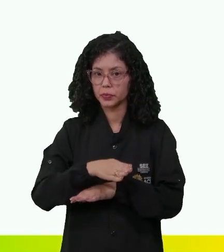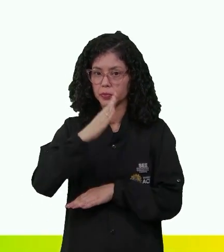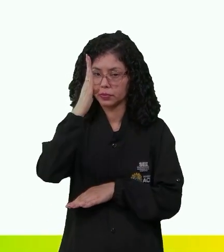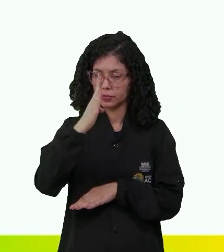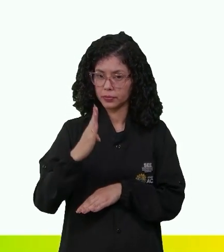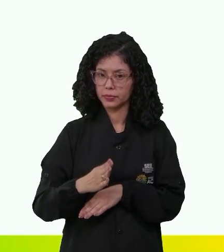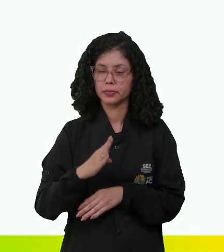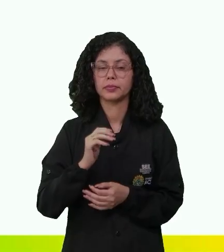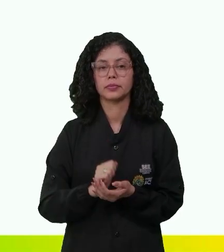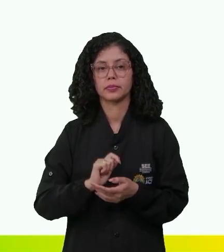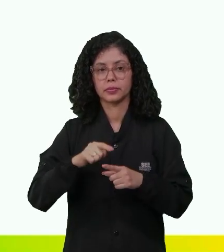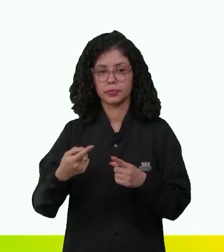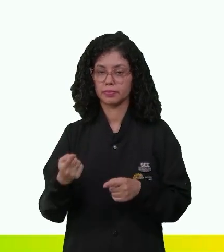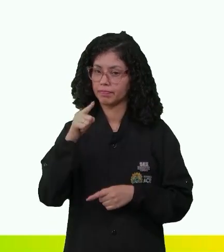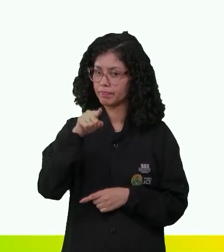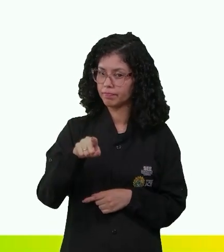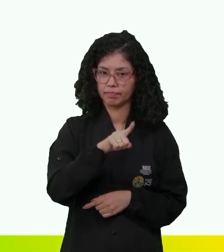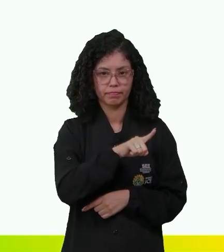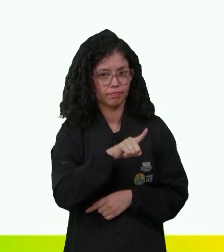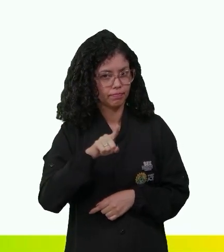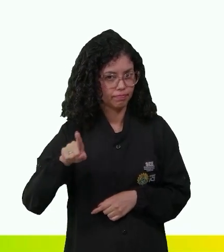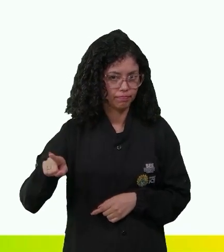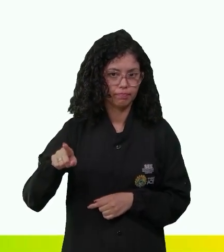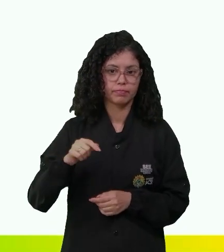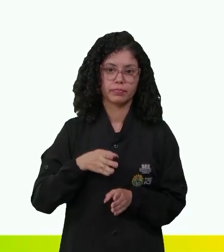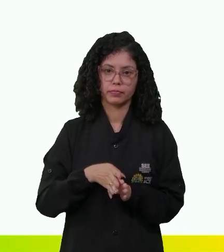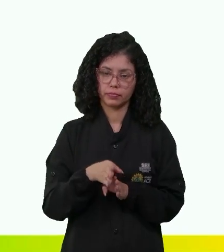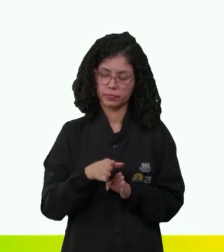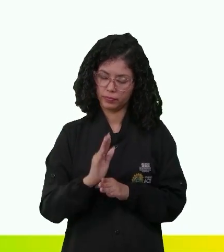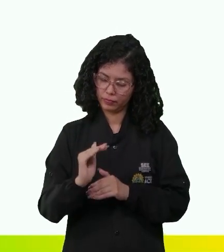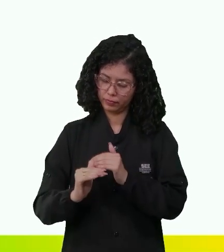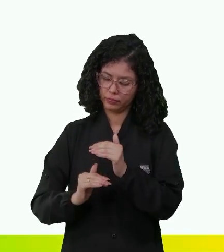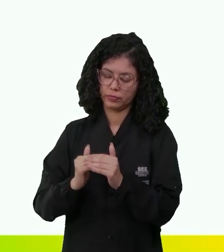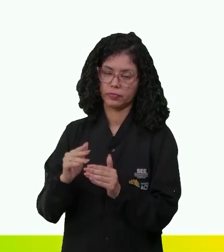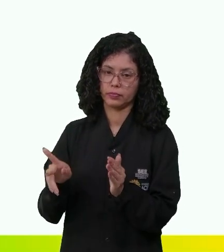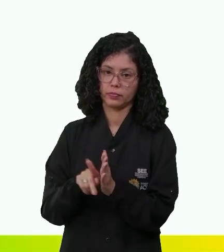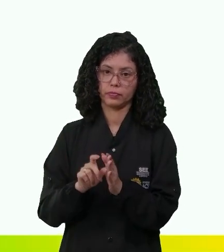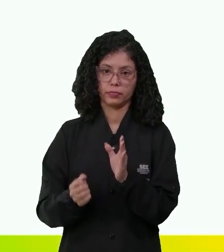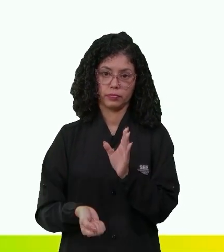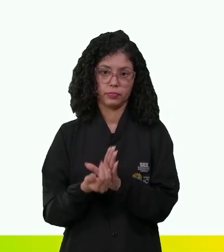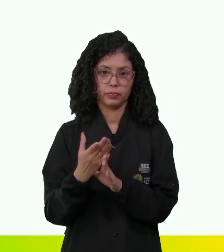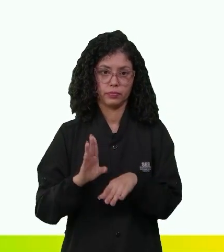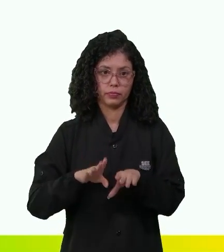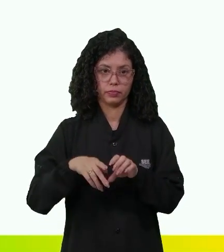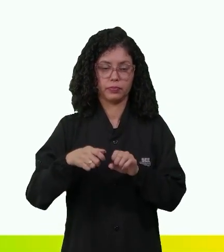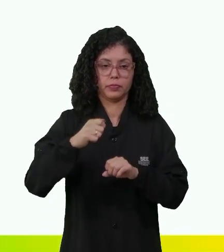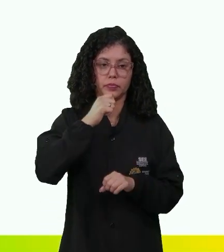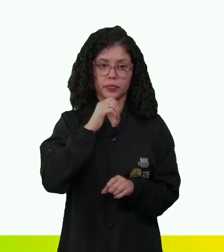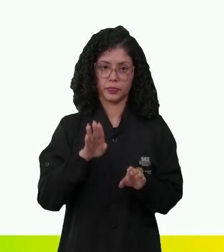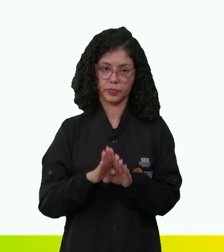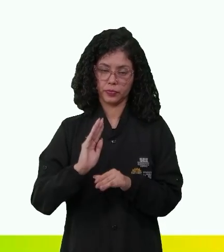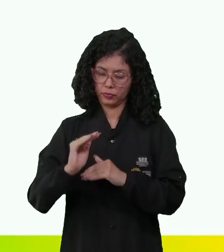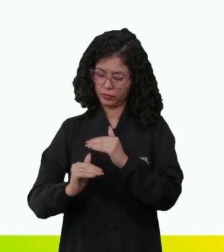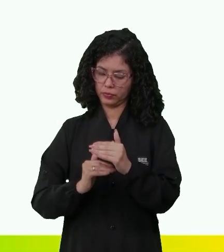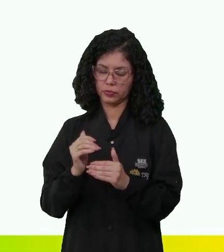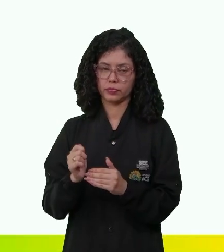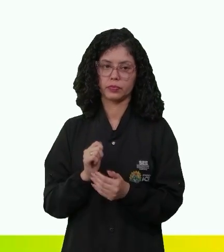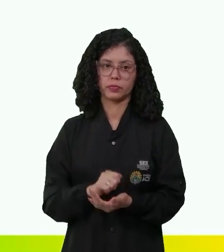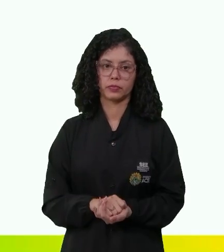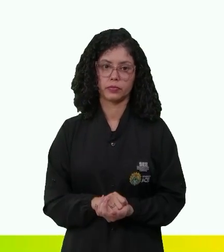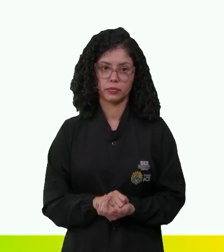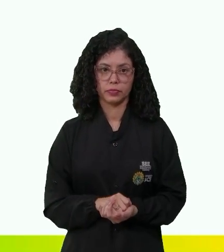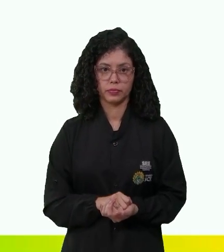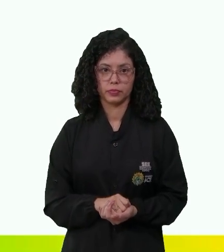bandeiras, mas não foram elas que consolidaram o processo de formação. Elas iniciaram esse processo de